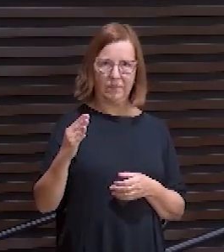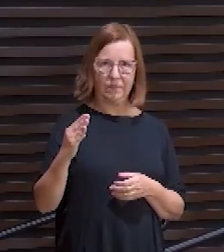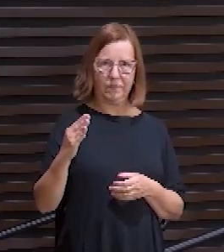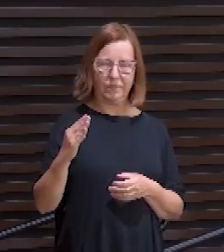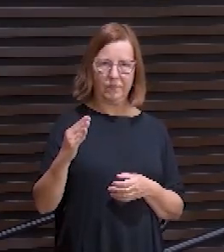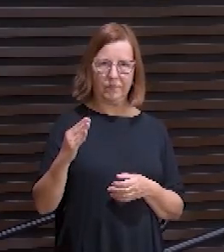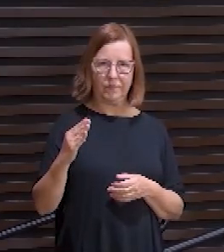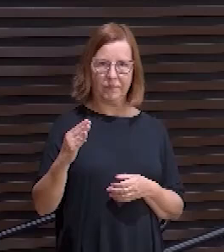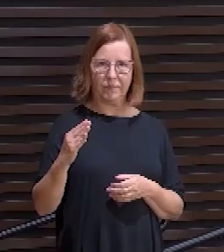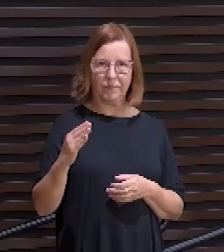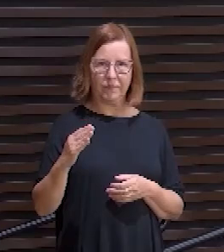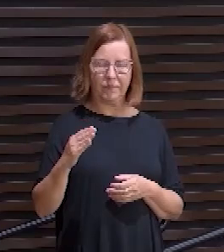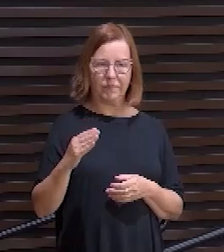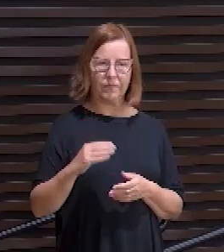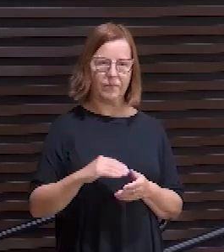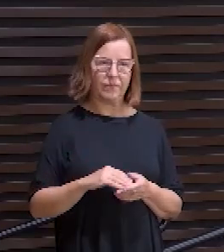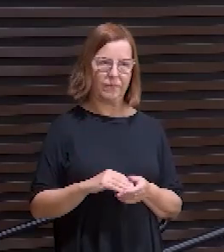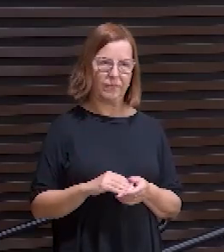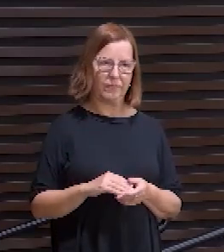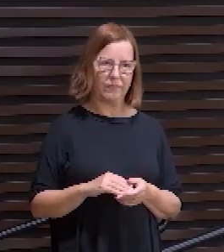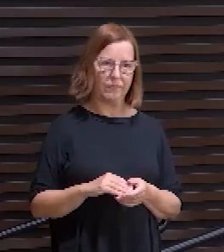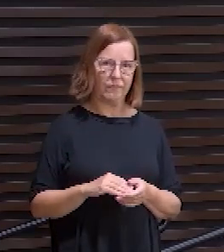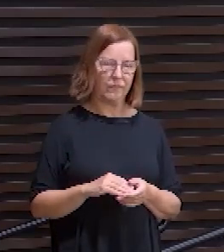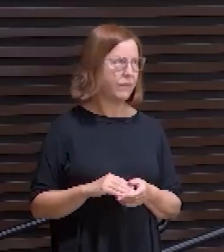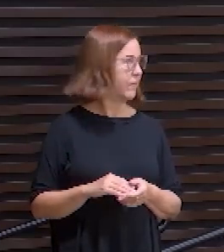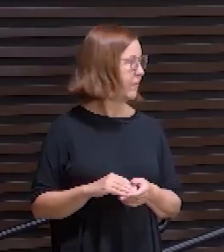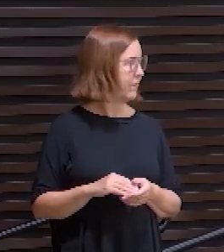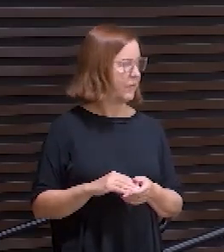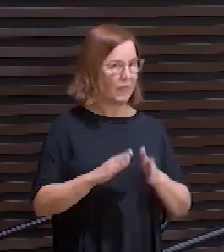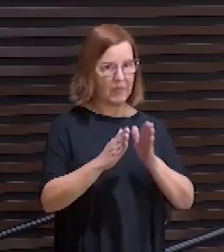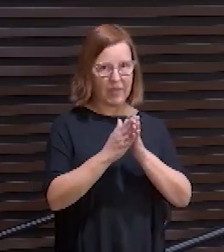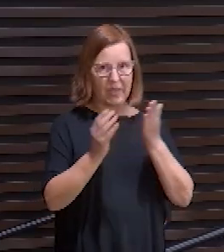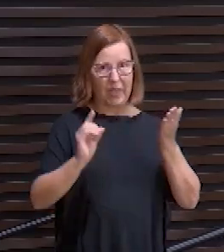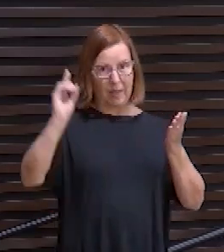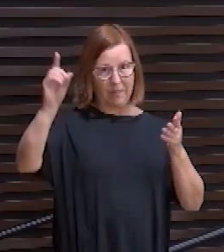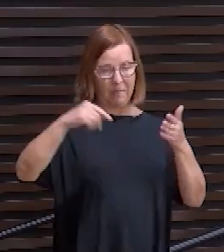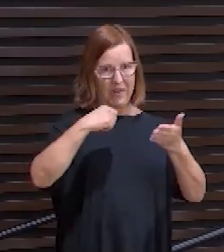Isto é, isso aqui foi escrito